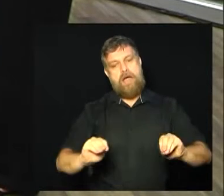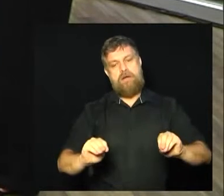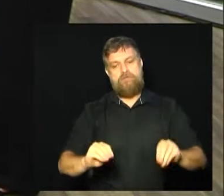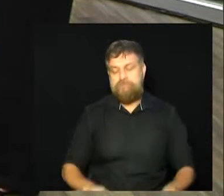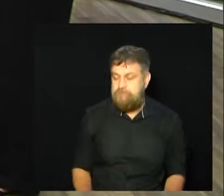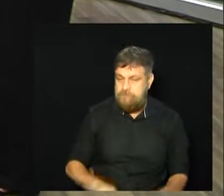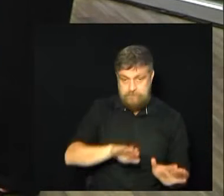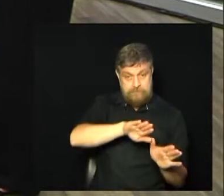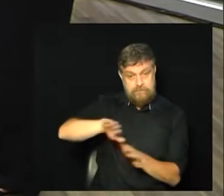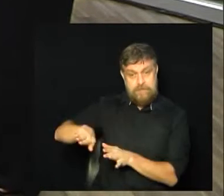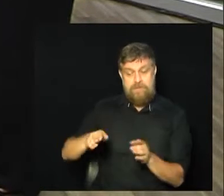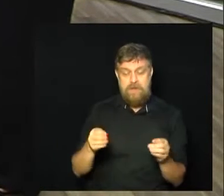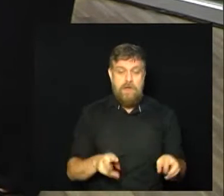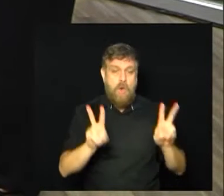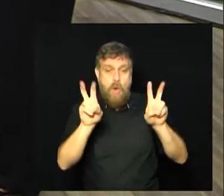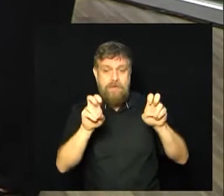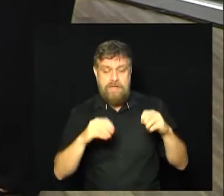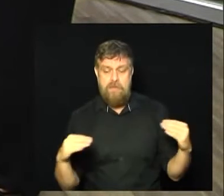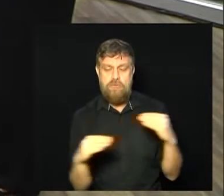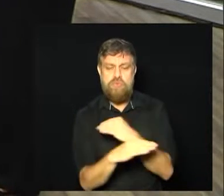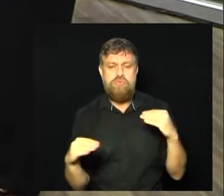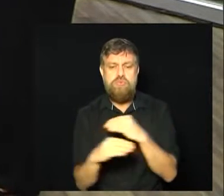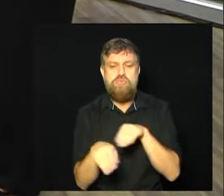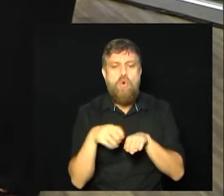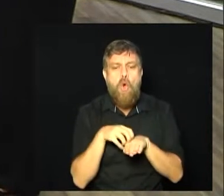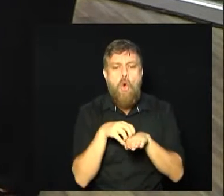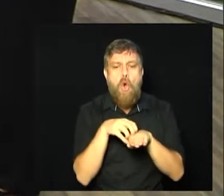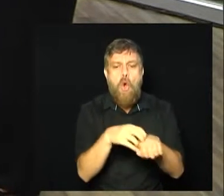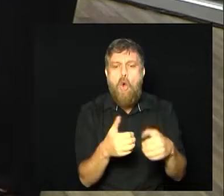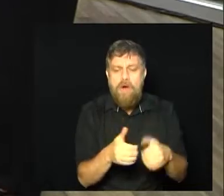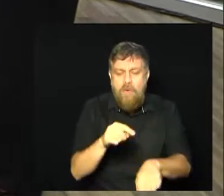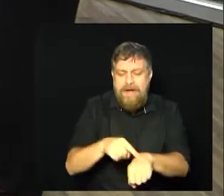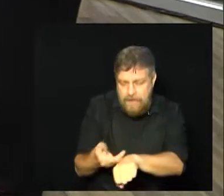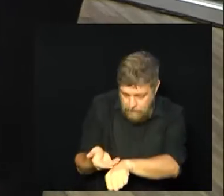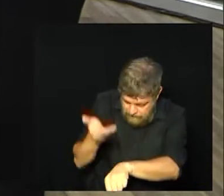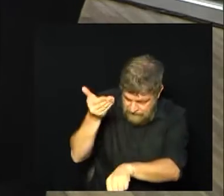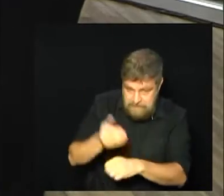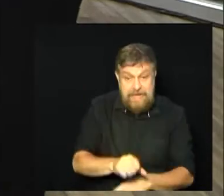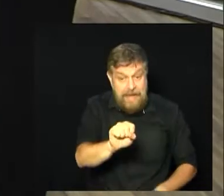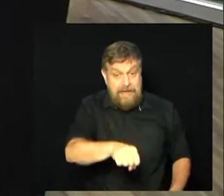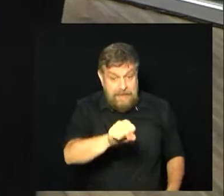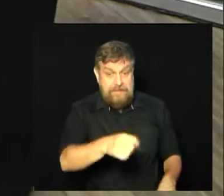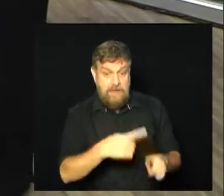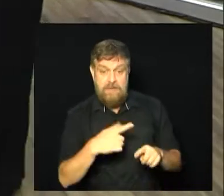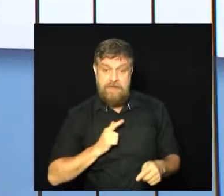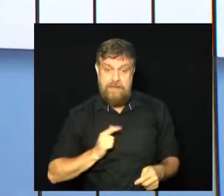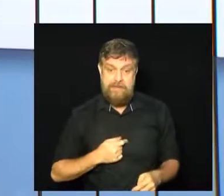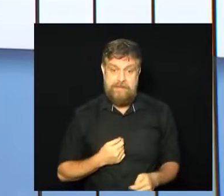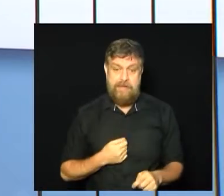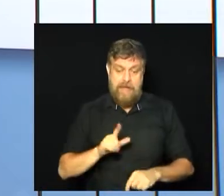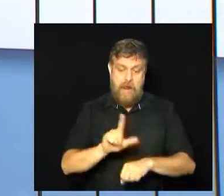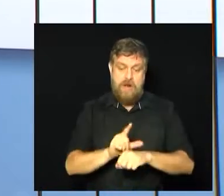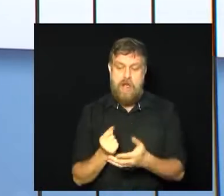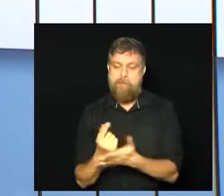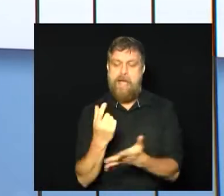falar um pouquinho agora sobre transporte, sobre linha de ônibus que vão ter mais horários. É justamente por conta das compras de Natal. Muita